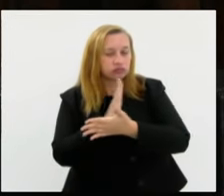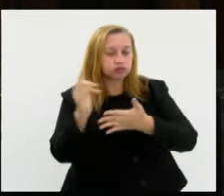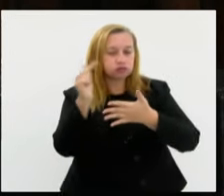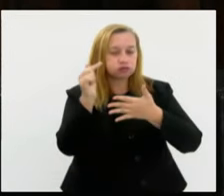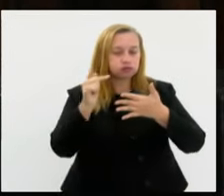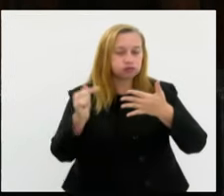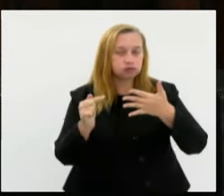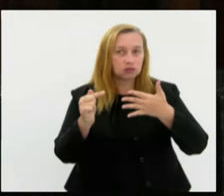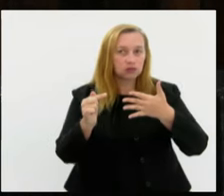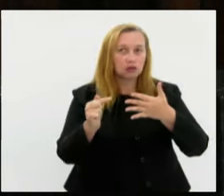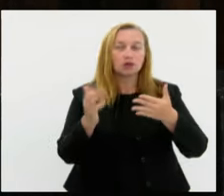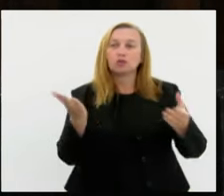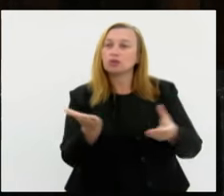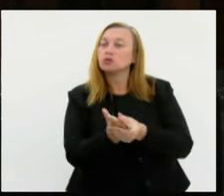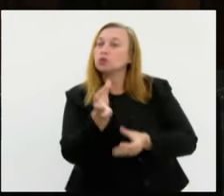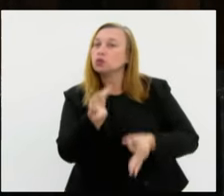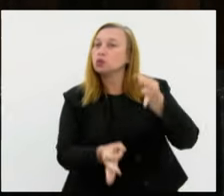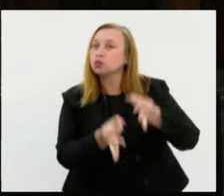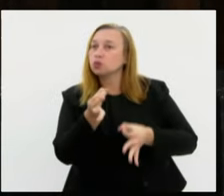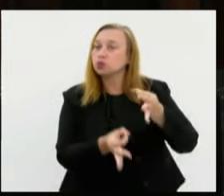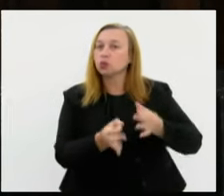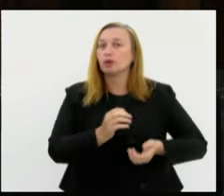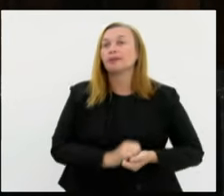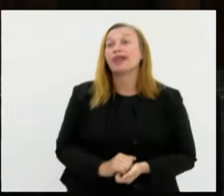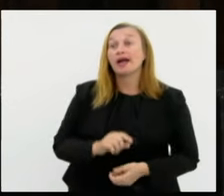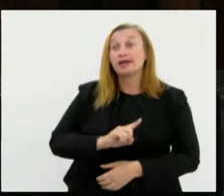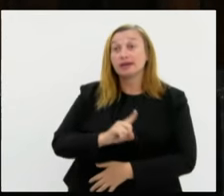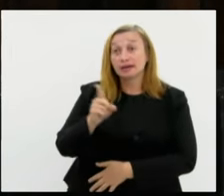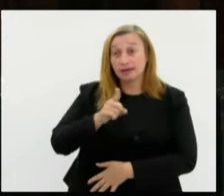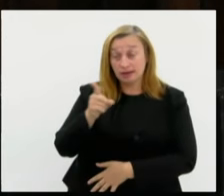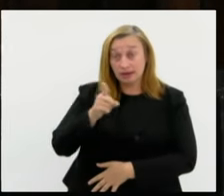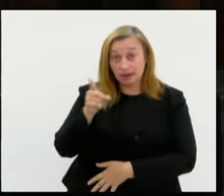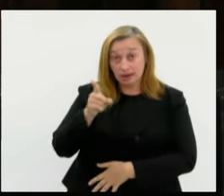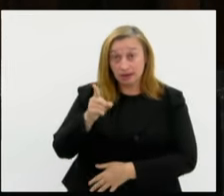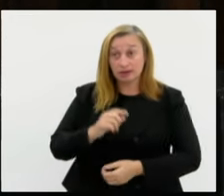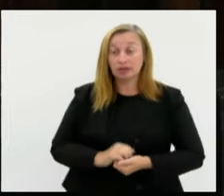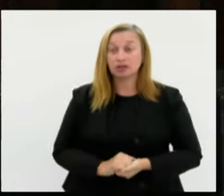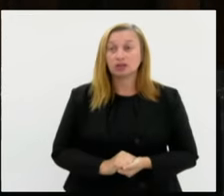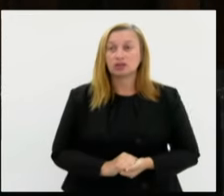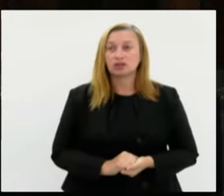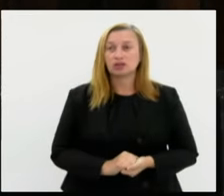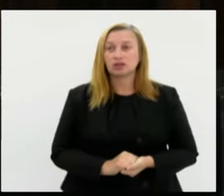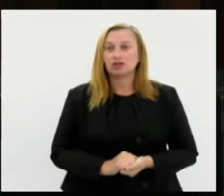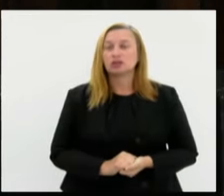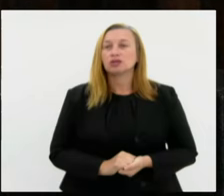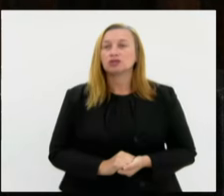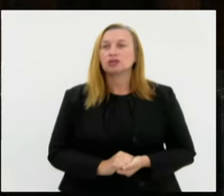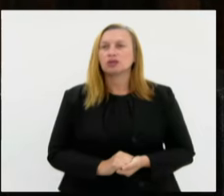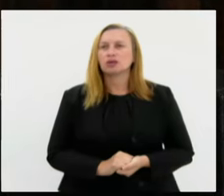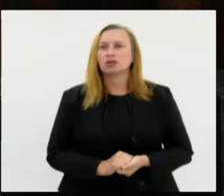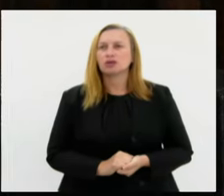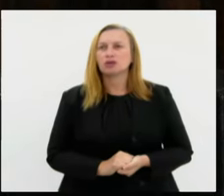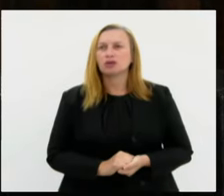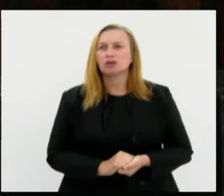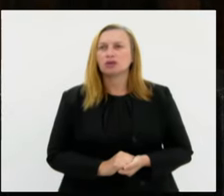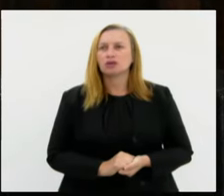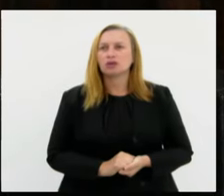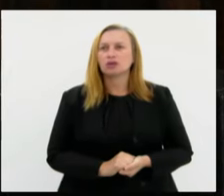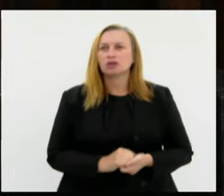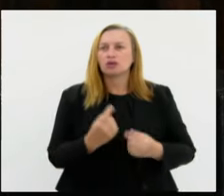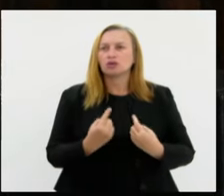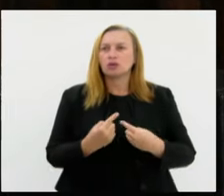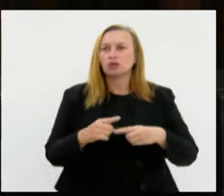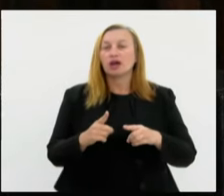judicial, inclusive aquele que ensejou, culminou com a medida constritiva em desfavor da deputada